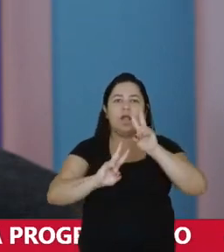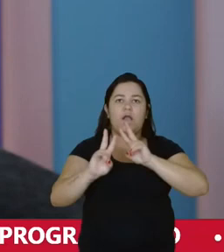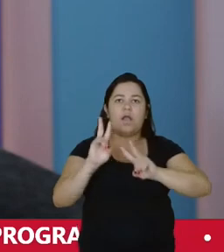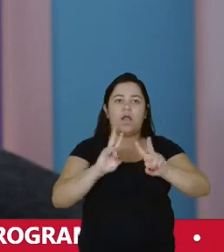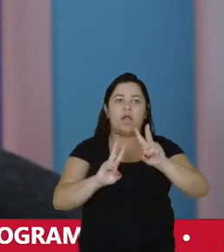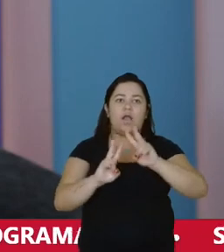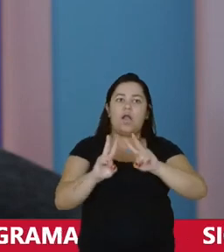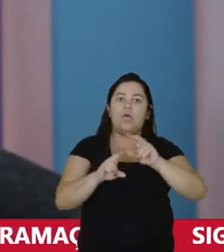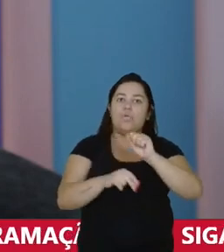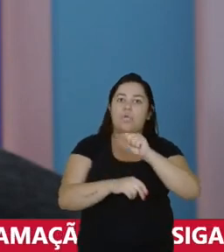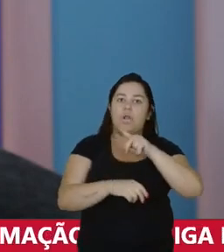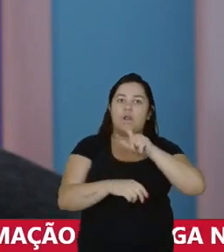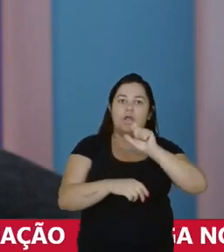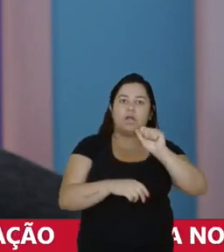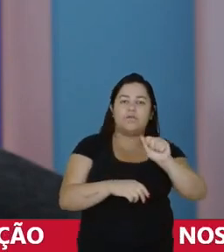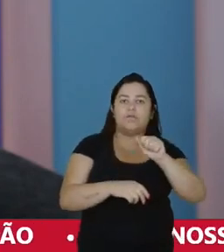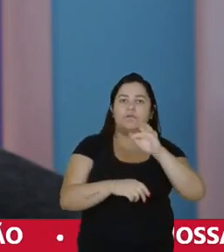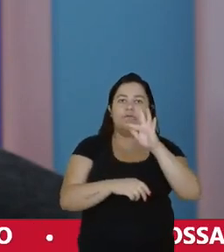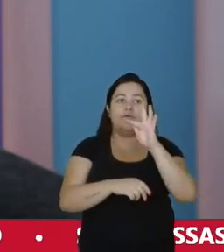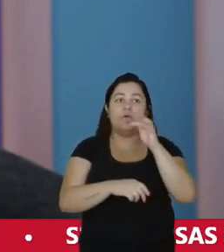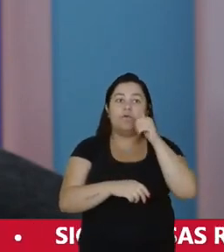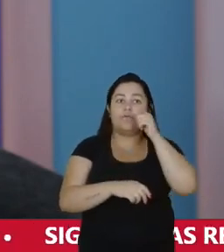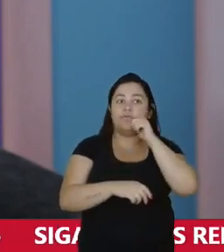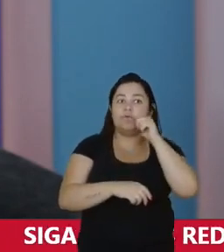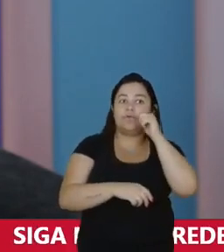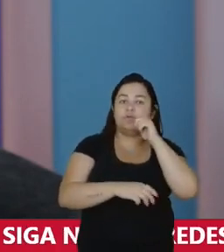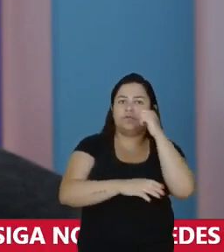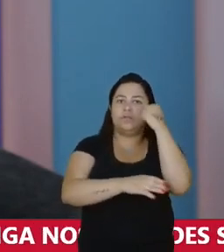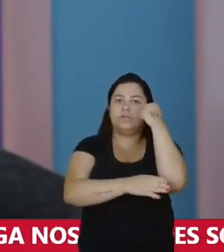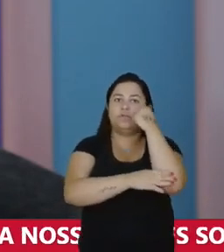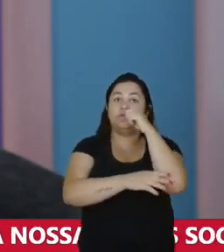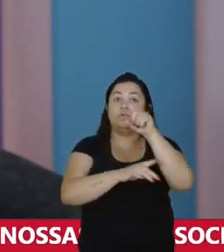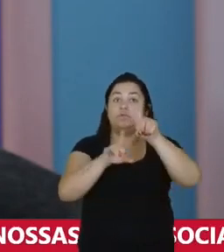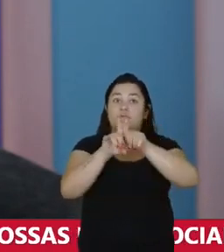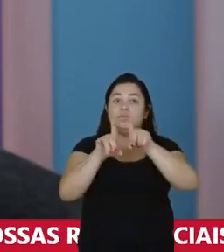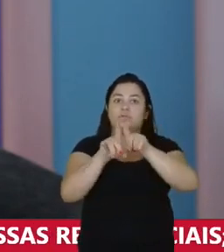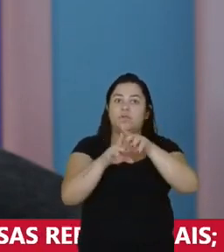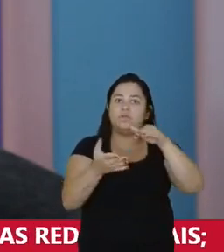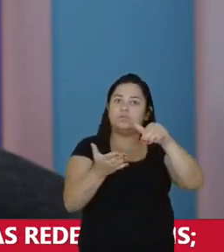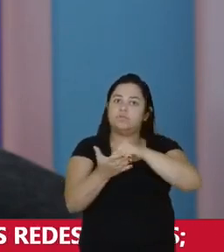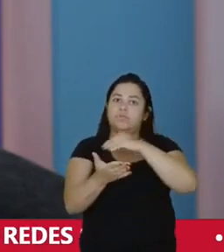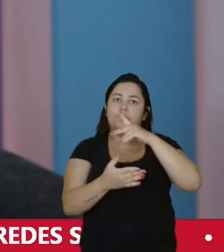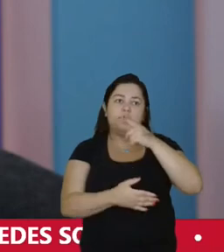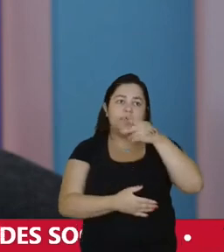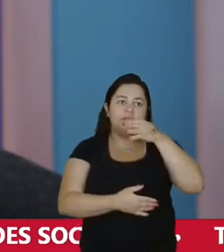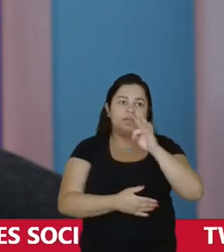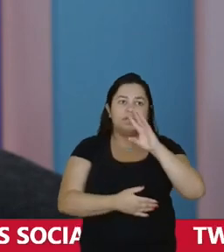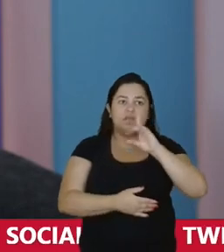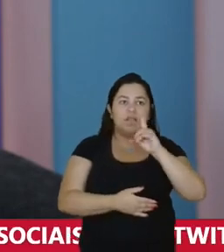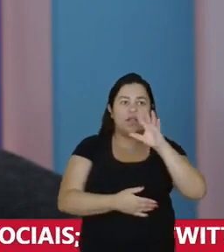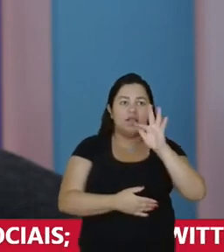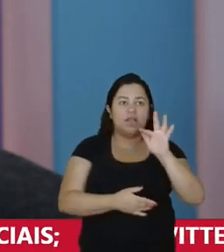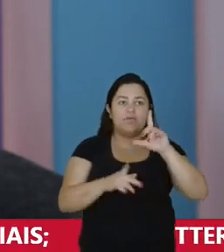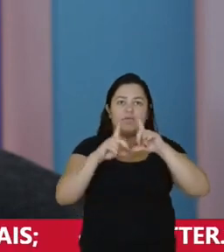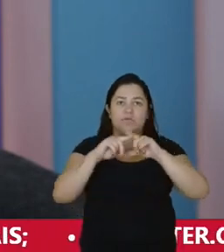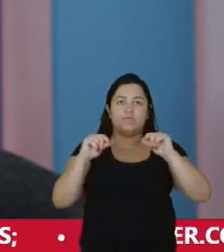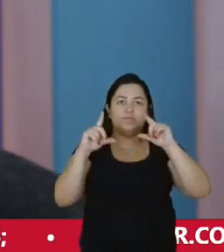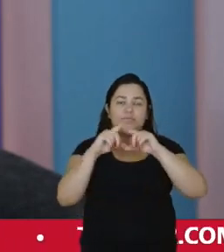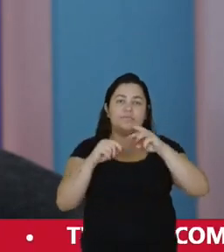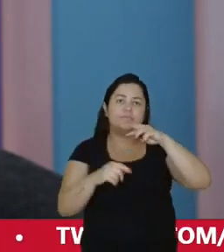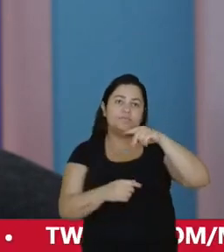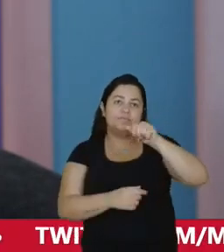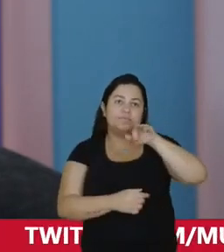aula Ecossocialismo Feminista com a professora e ex-secretária da Mulher do PT-DF, Maria Ricardina